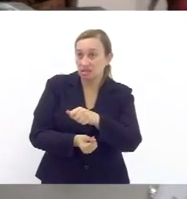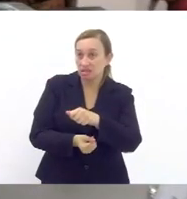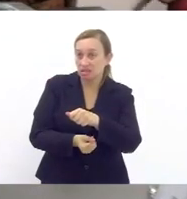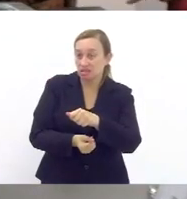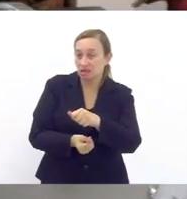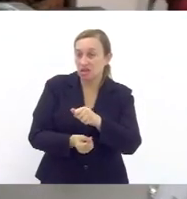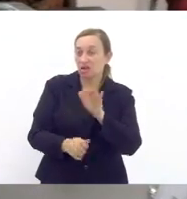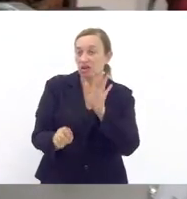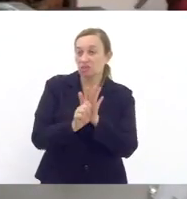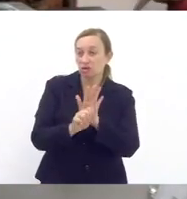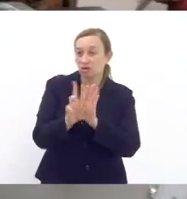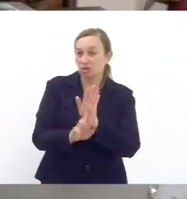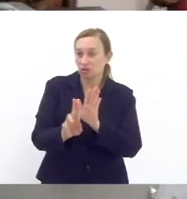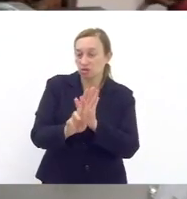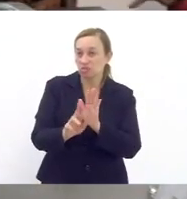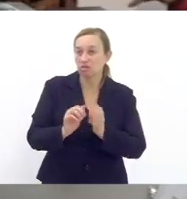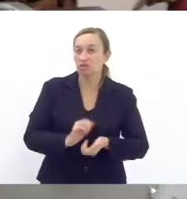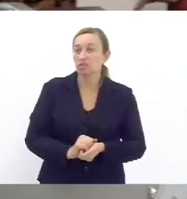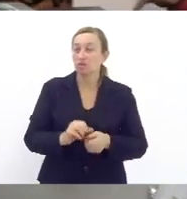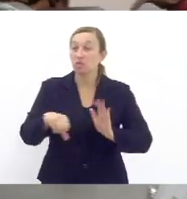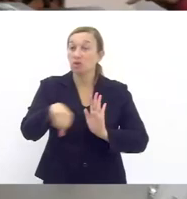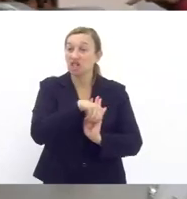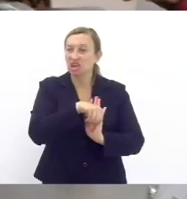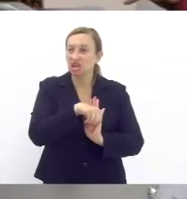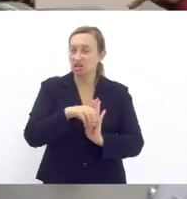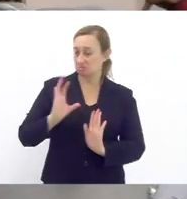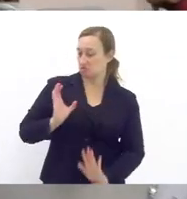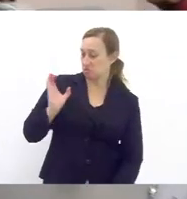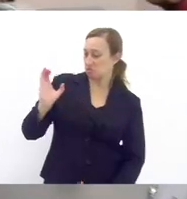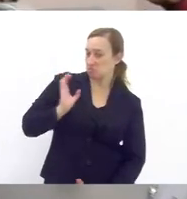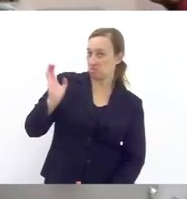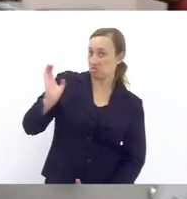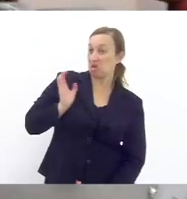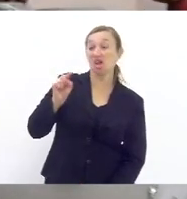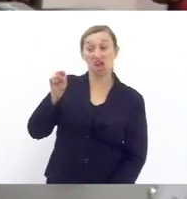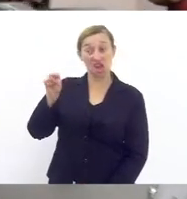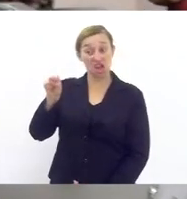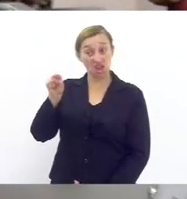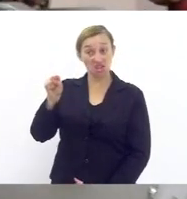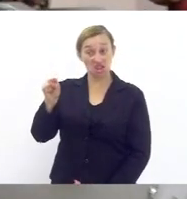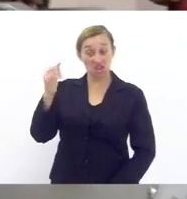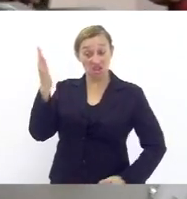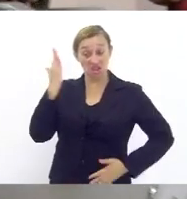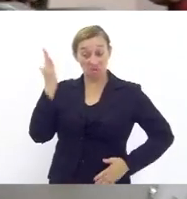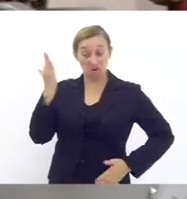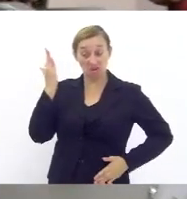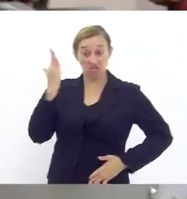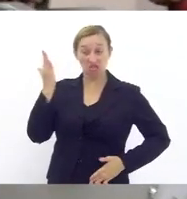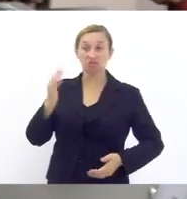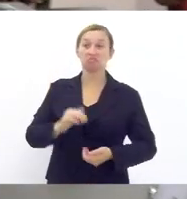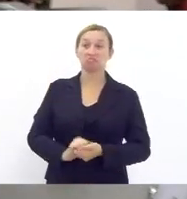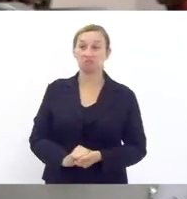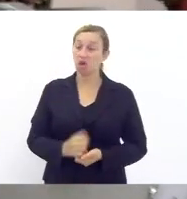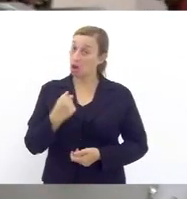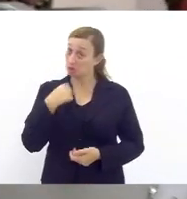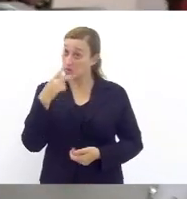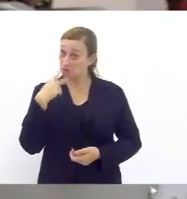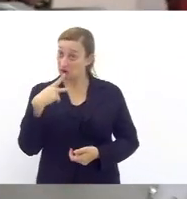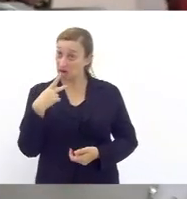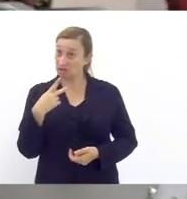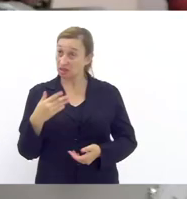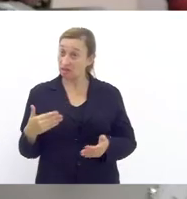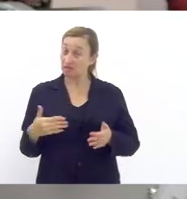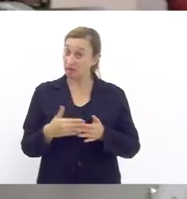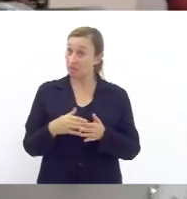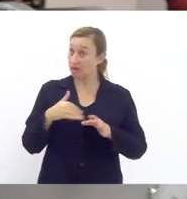o tráfico de drogas o crime do milionário que esse aqui é o traficante e eu estou falando aqui até